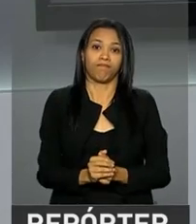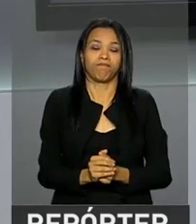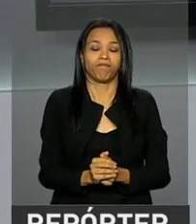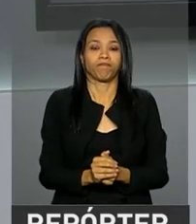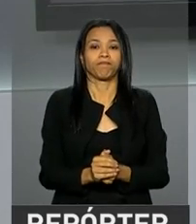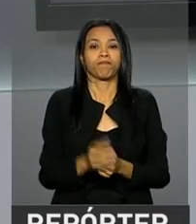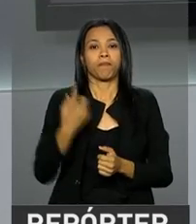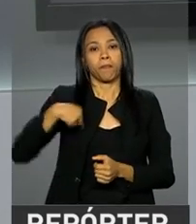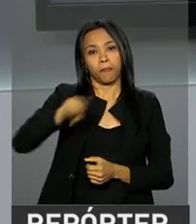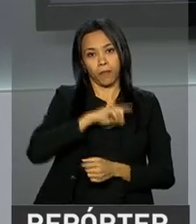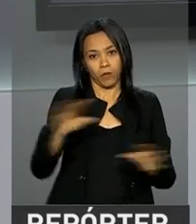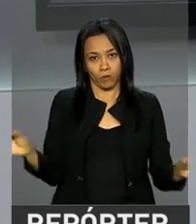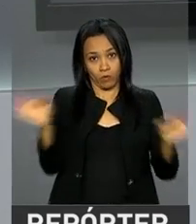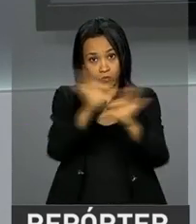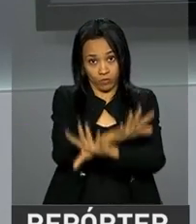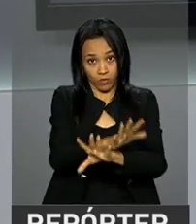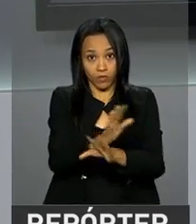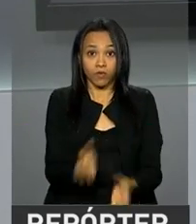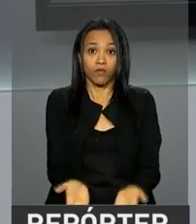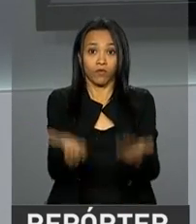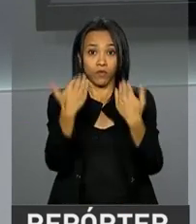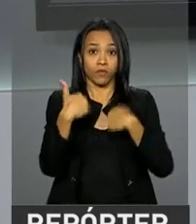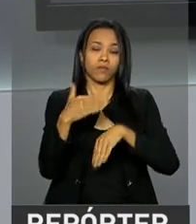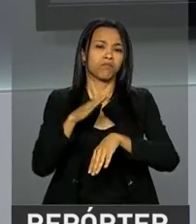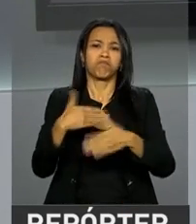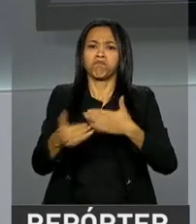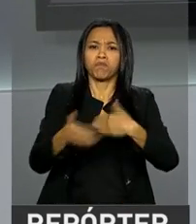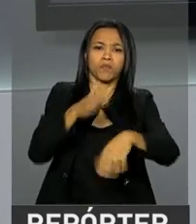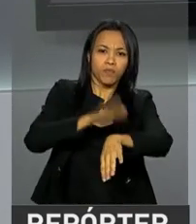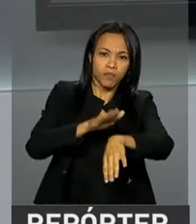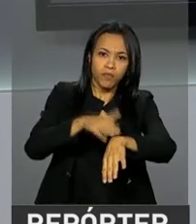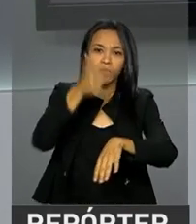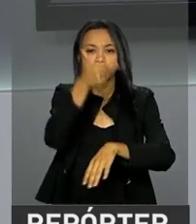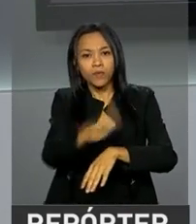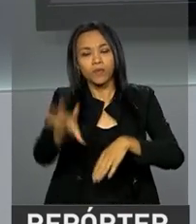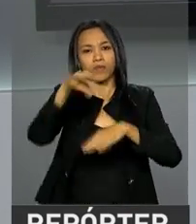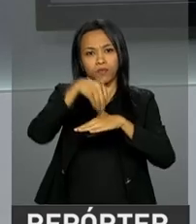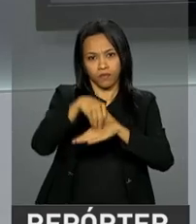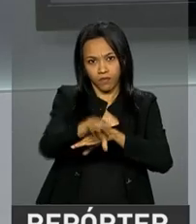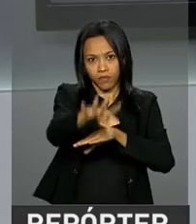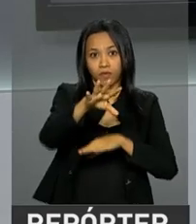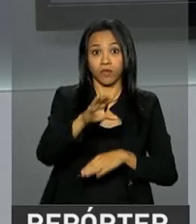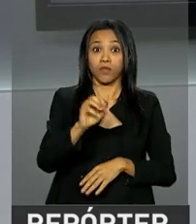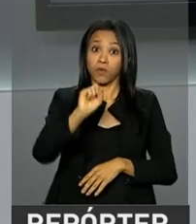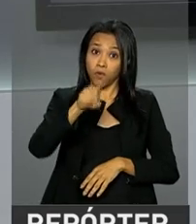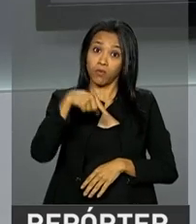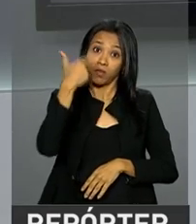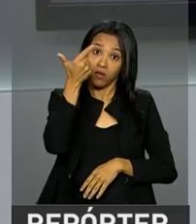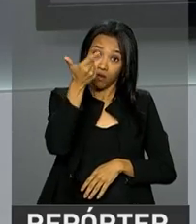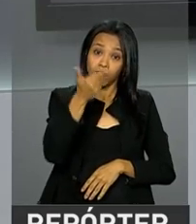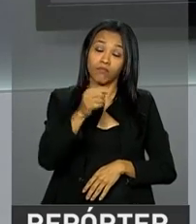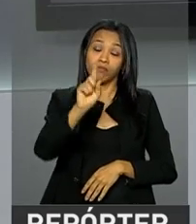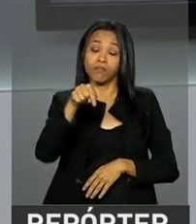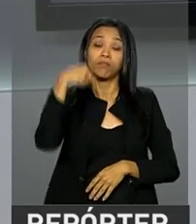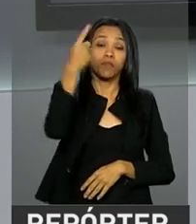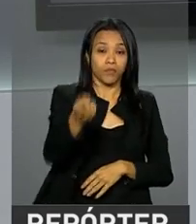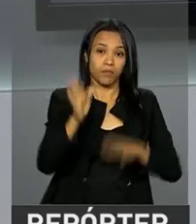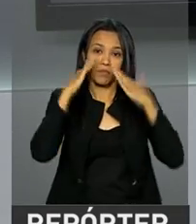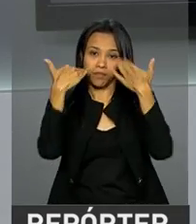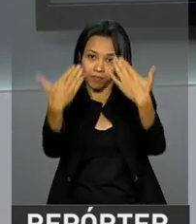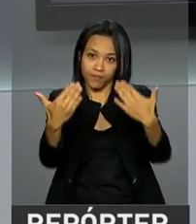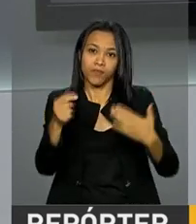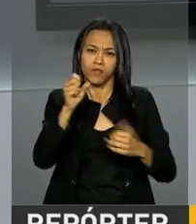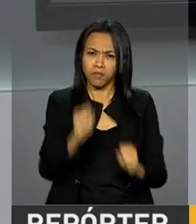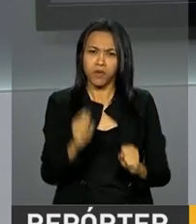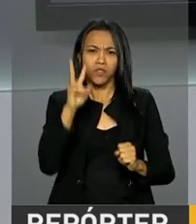o repórter NBR fica por aqui voltamos a qualquer momento com outras informações ou em uma hora na nossa próxima edição